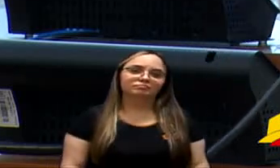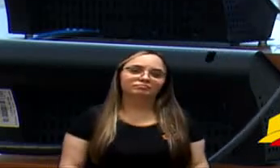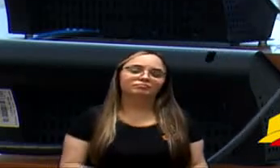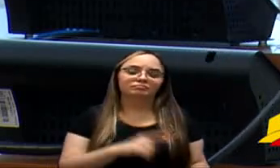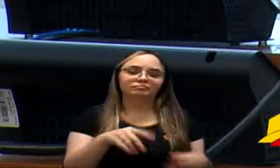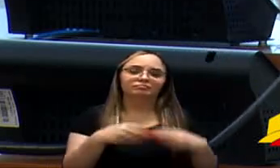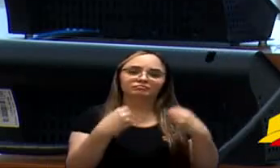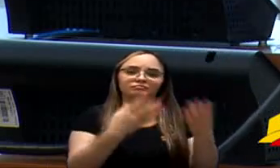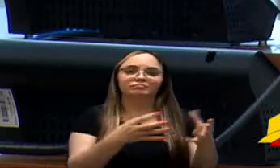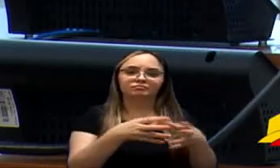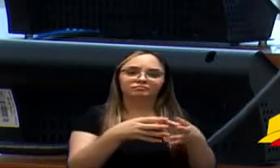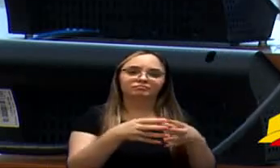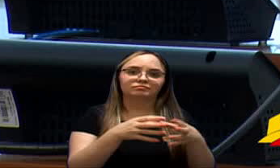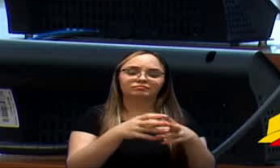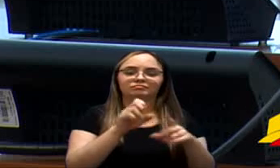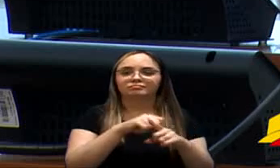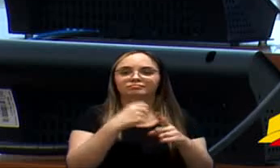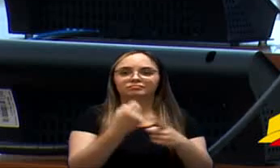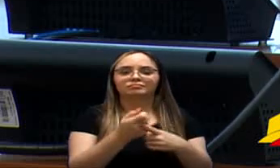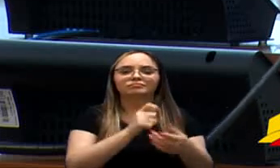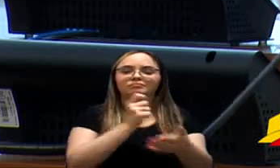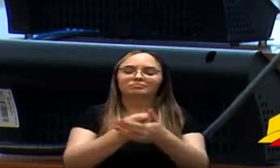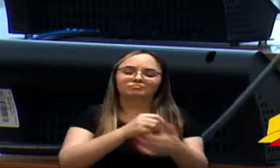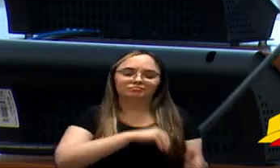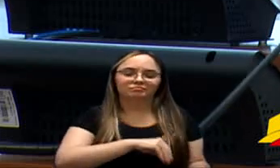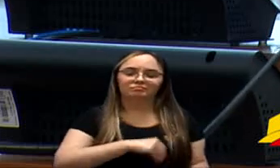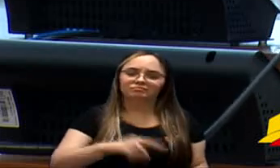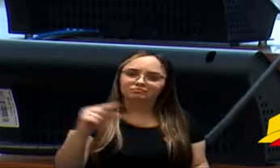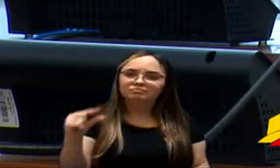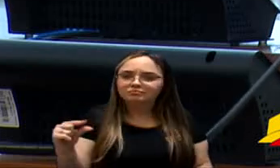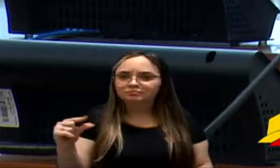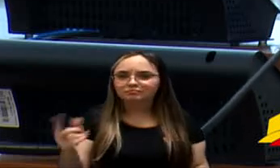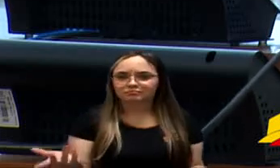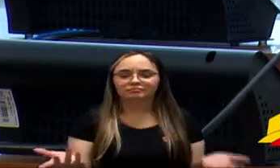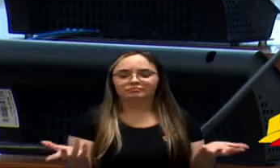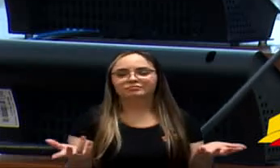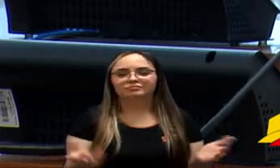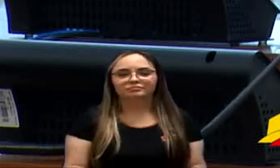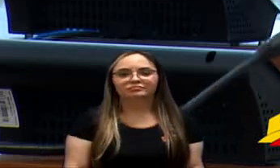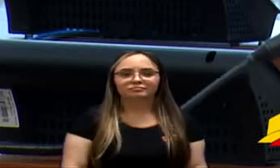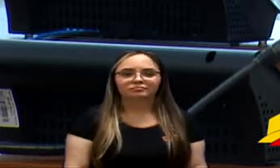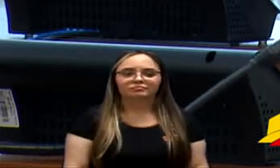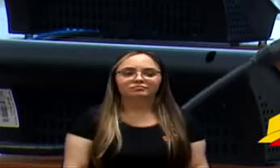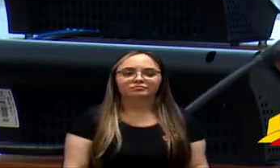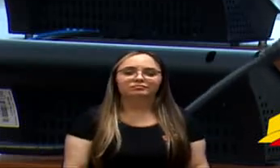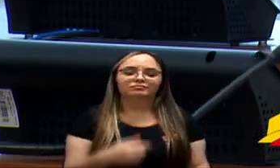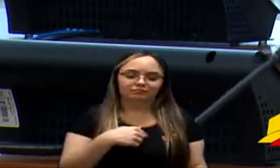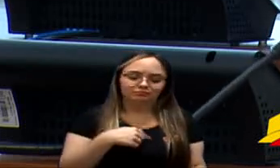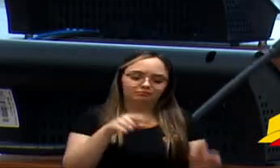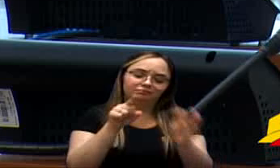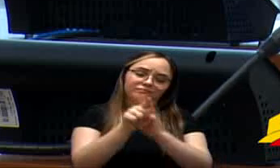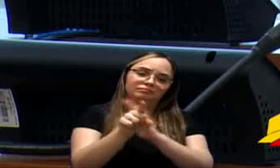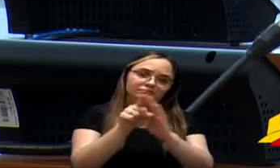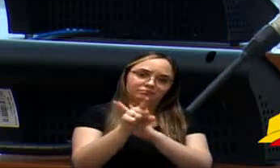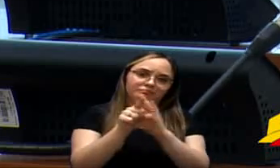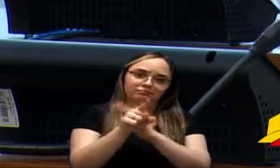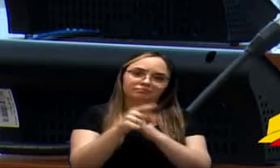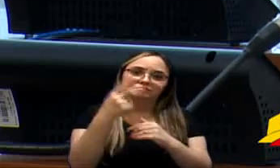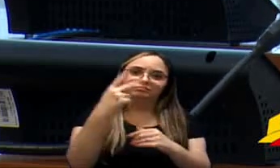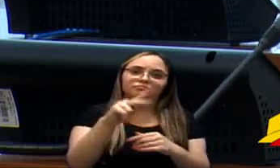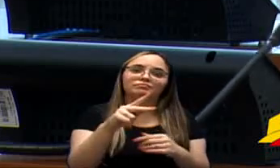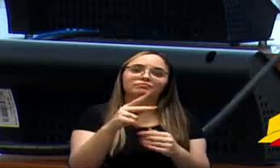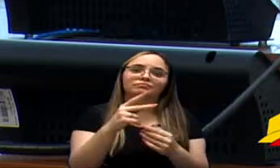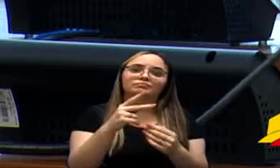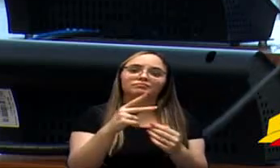entrega para entidades sociais para pagarem um salário aviltante aos profissionais da educação. Então, eu fiz algumas perguntas para o senhor sobre a sua